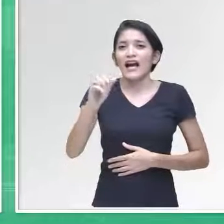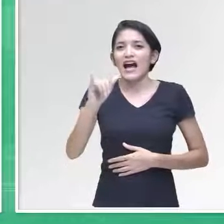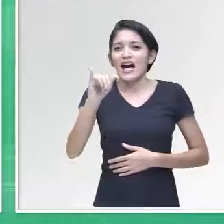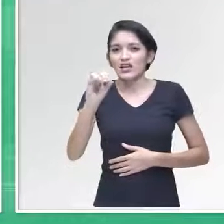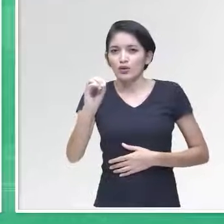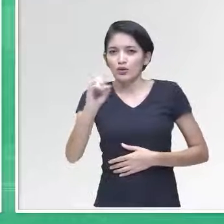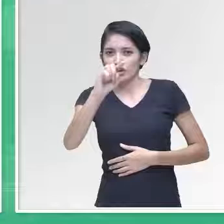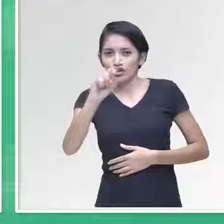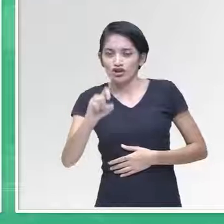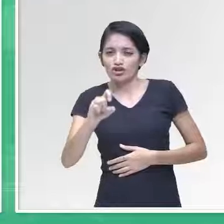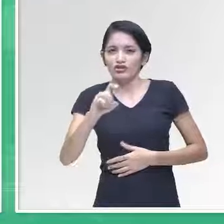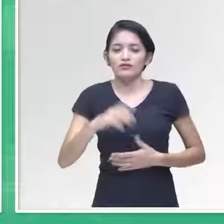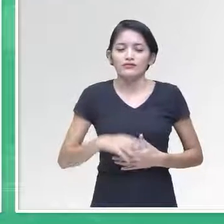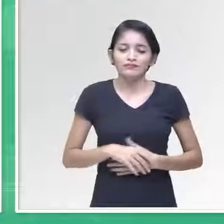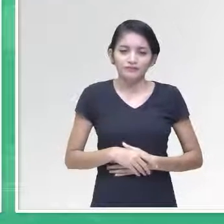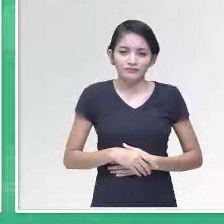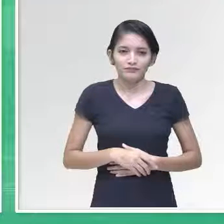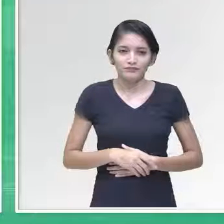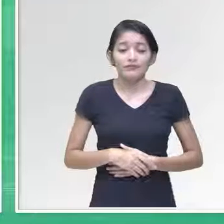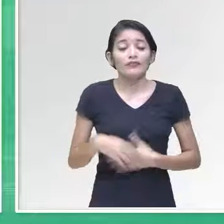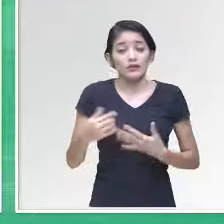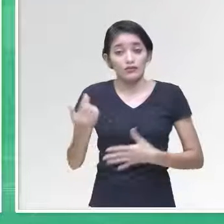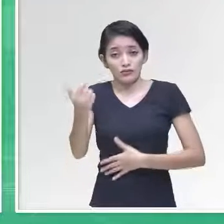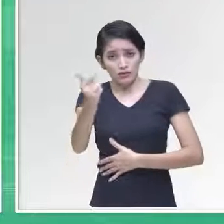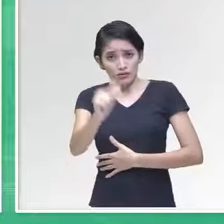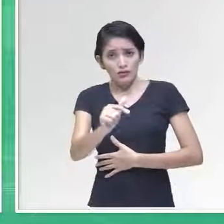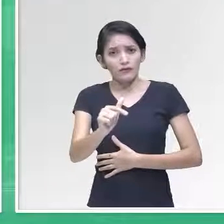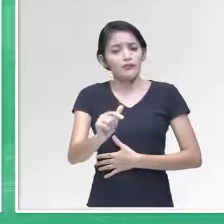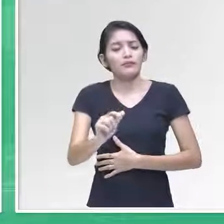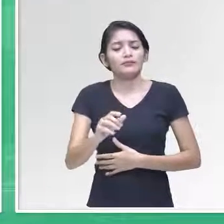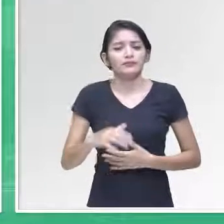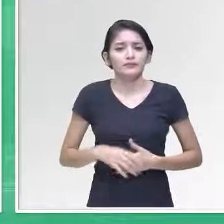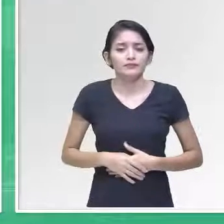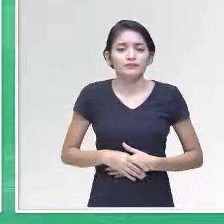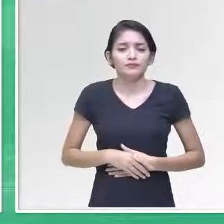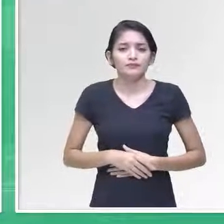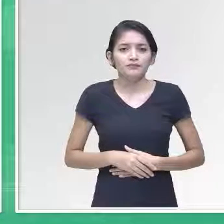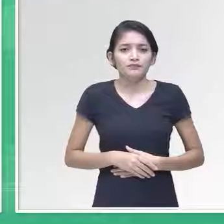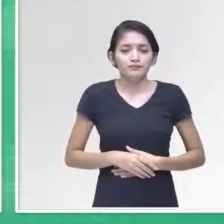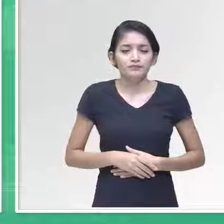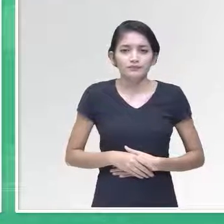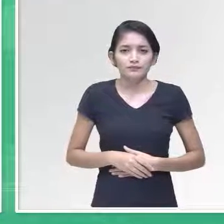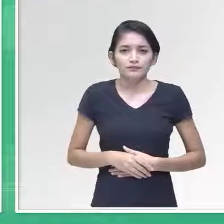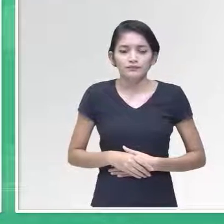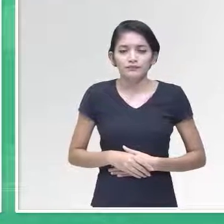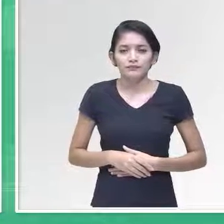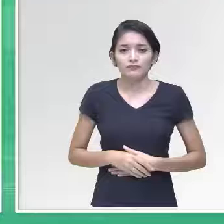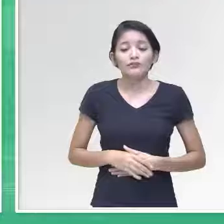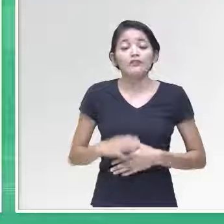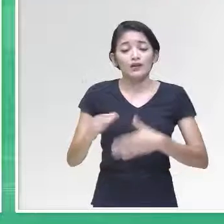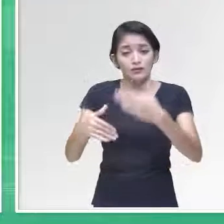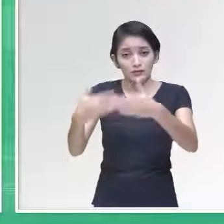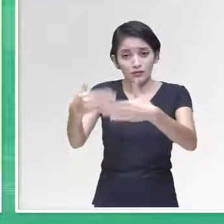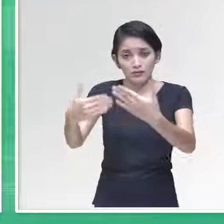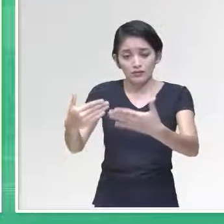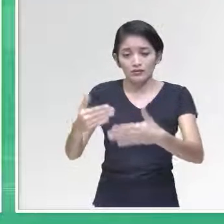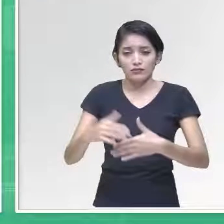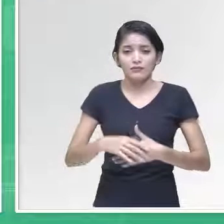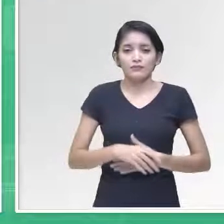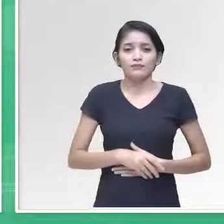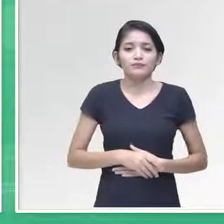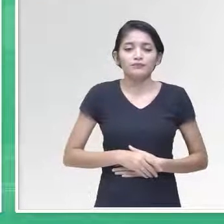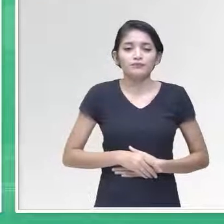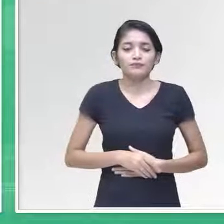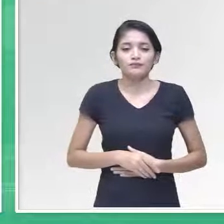tem was created, né, novamente, ou seja, a voz passiva foi utilizada. E mais em seguida ele fala assim, in his lab